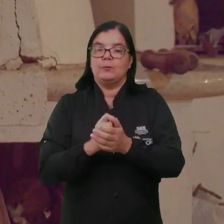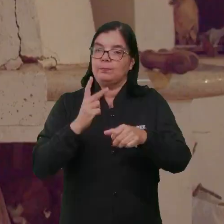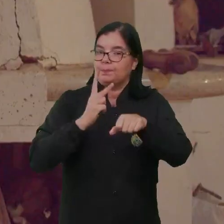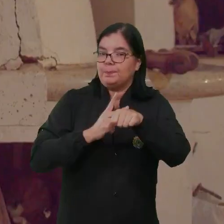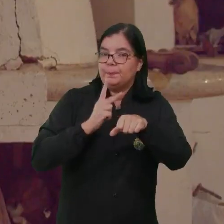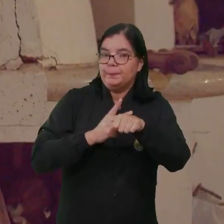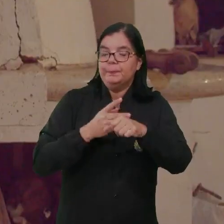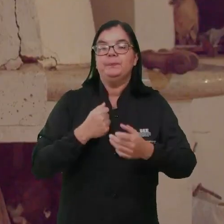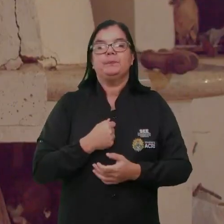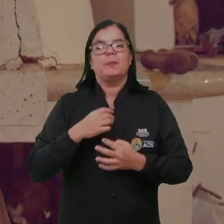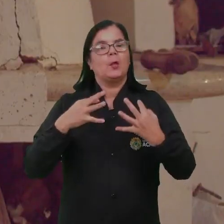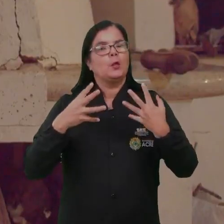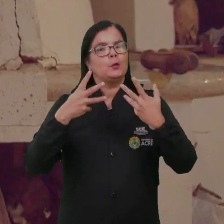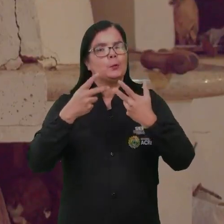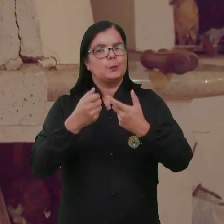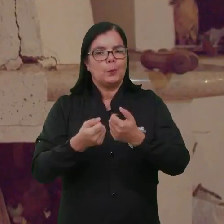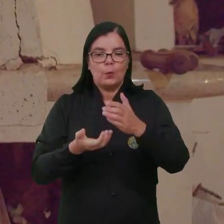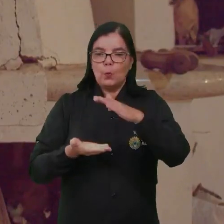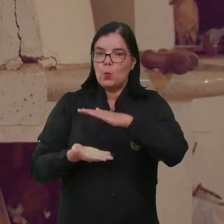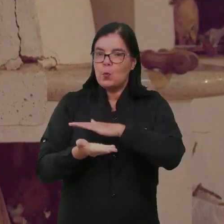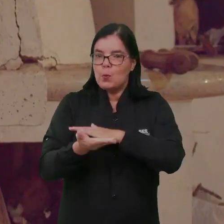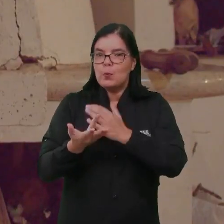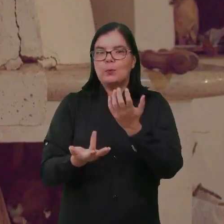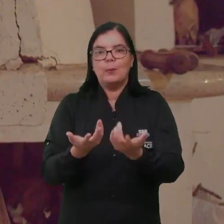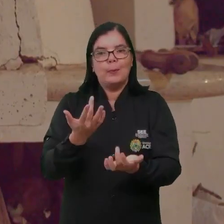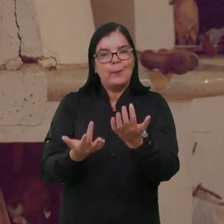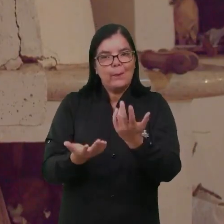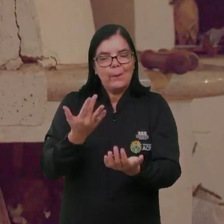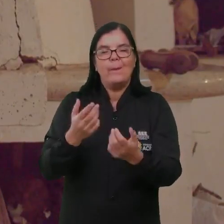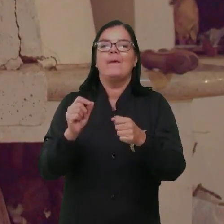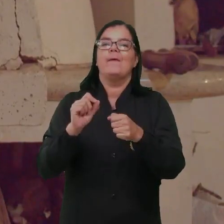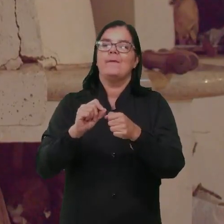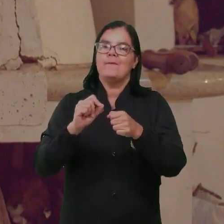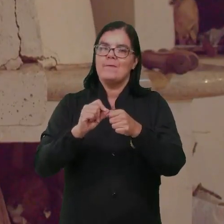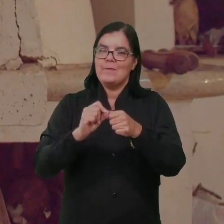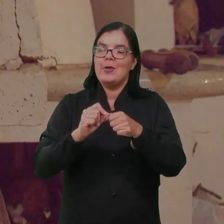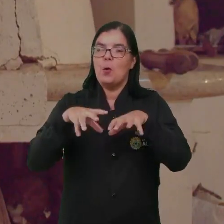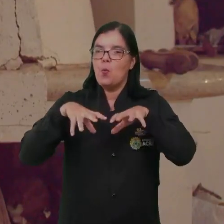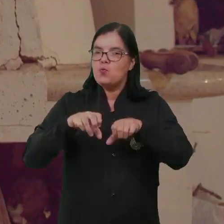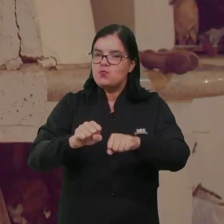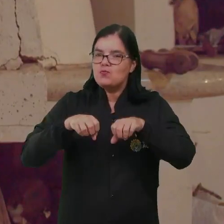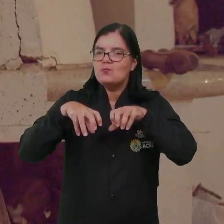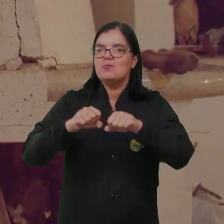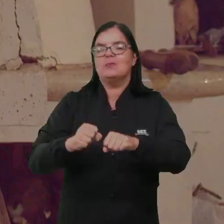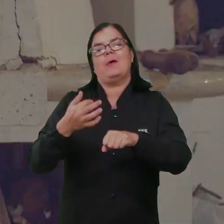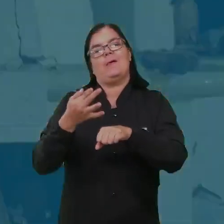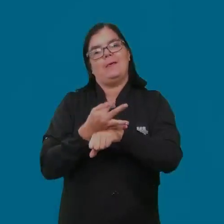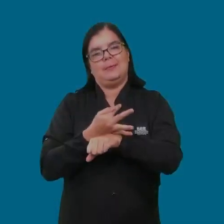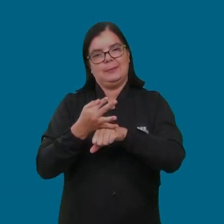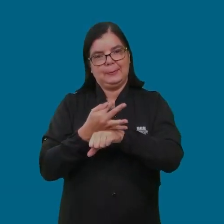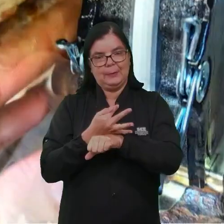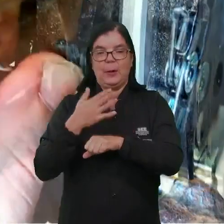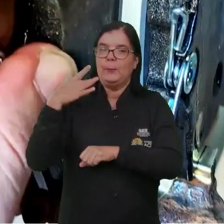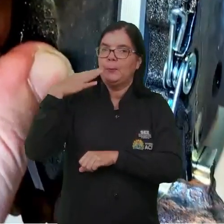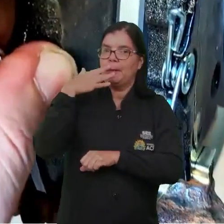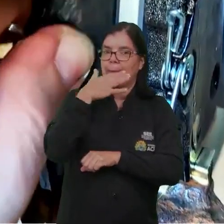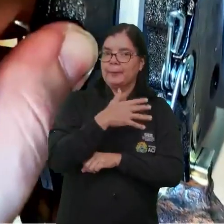vidros. Então, todos esses fornos, né, elas são feitos ali com uma argila refratária resistente ao